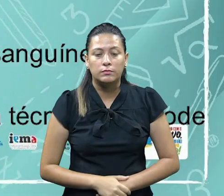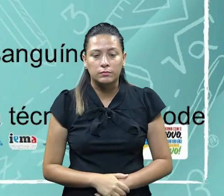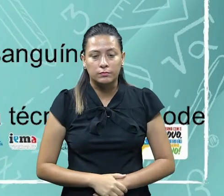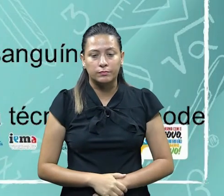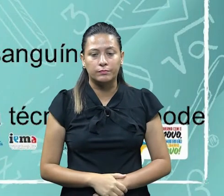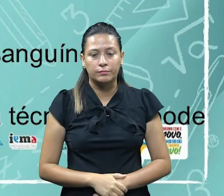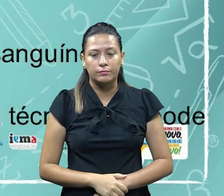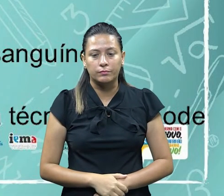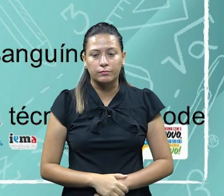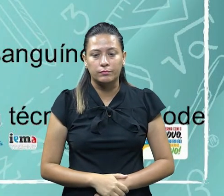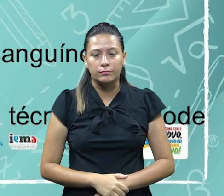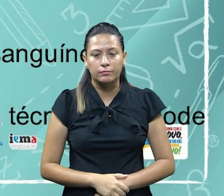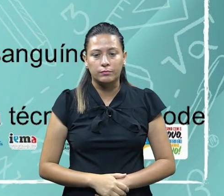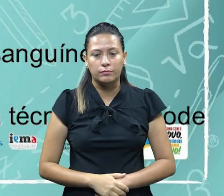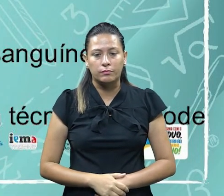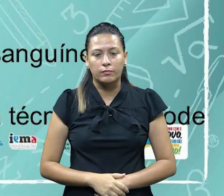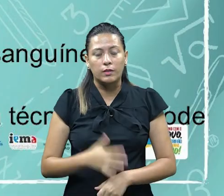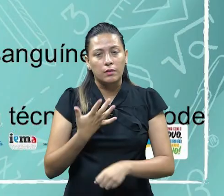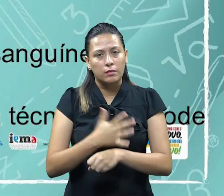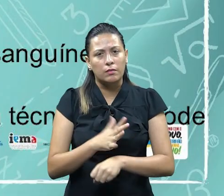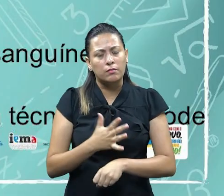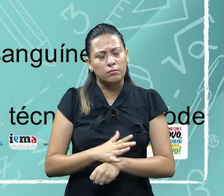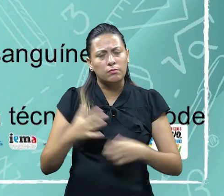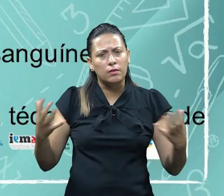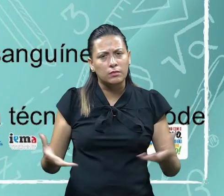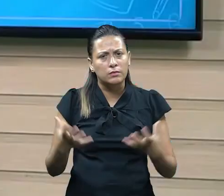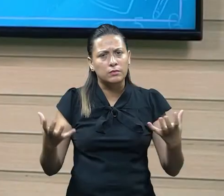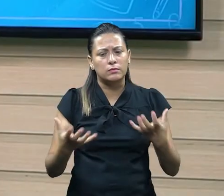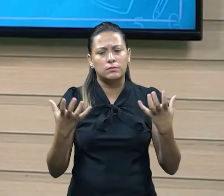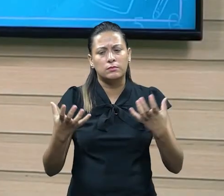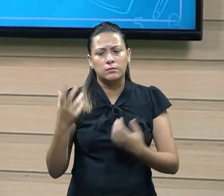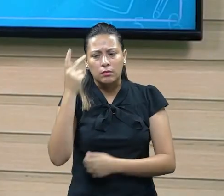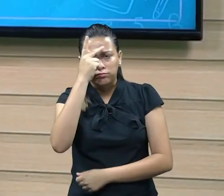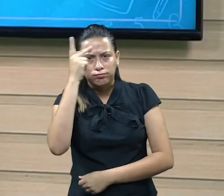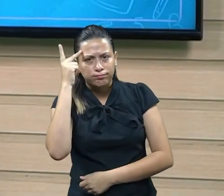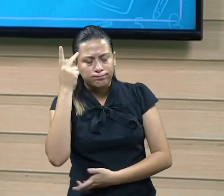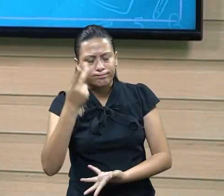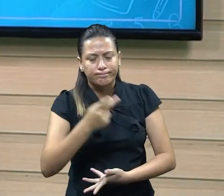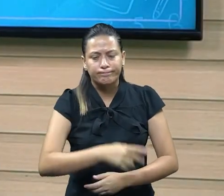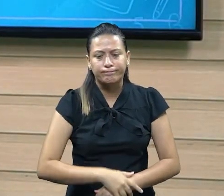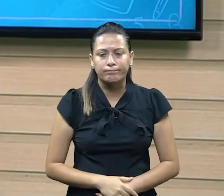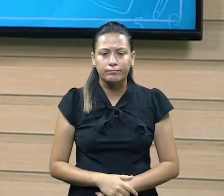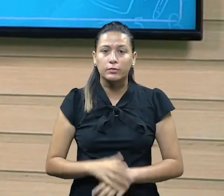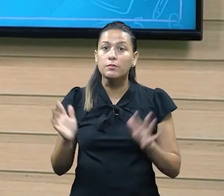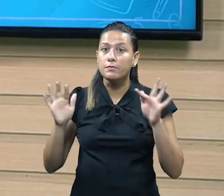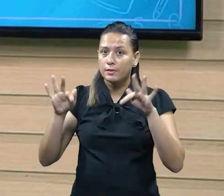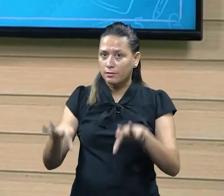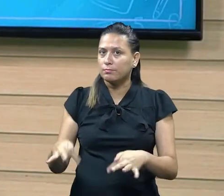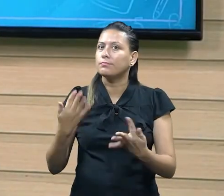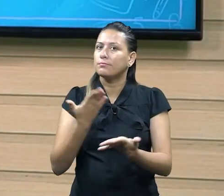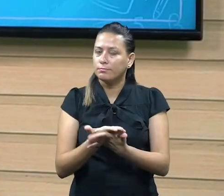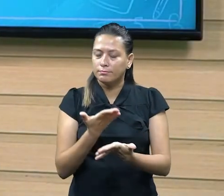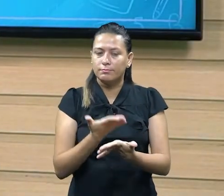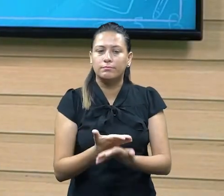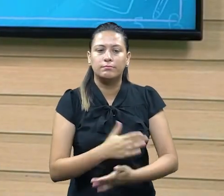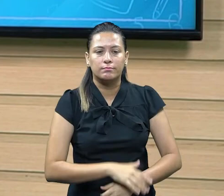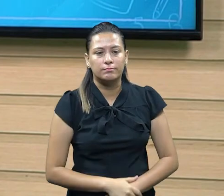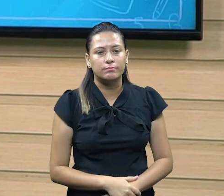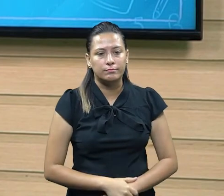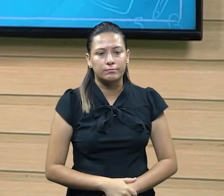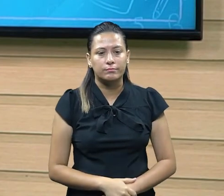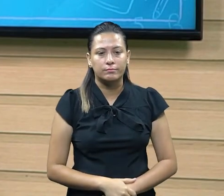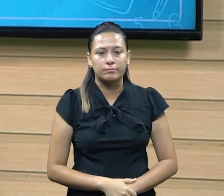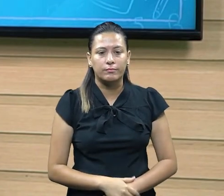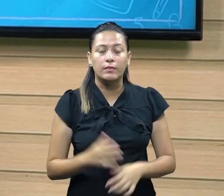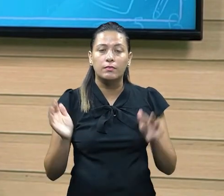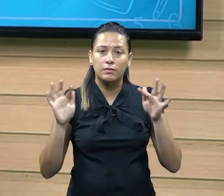aí tentar reanimar a vítima do choque. Aqui a gente encerra, tá, a nossa aula e também